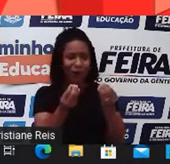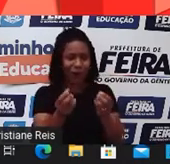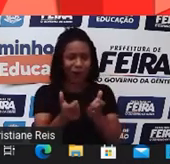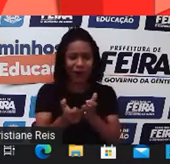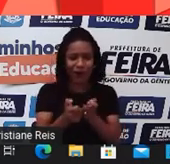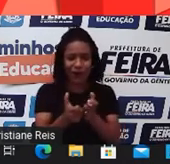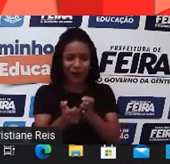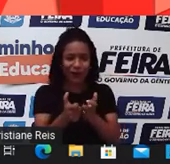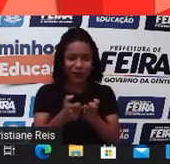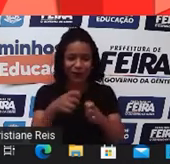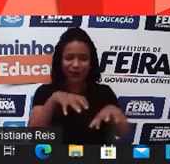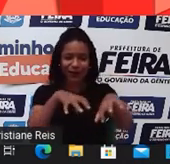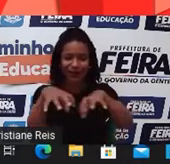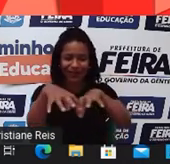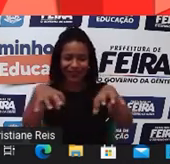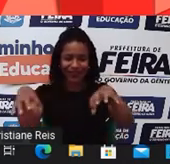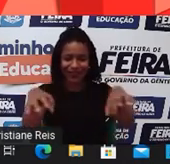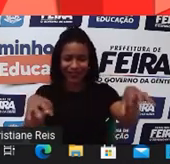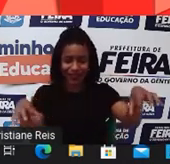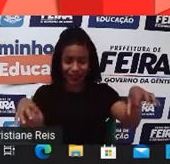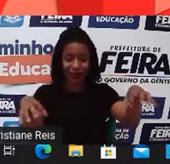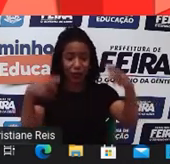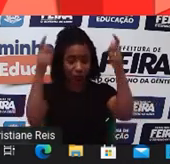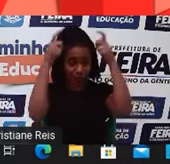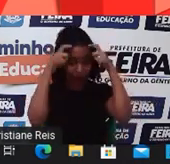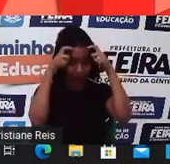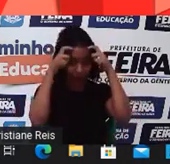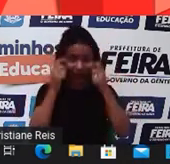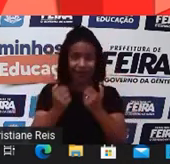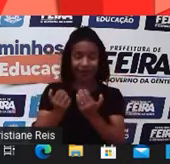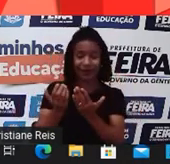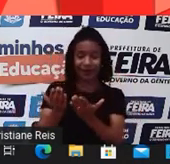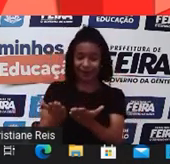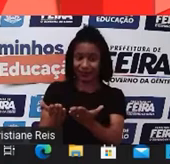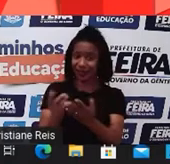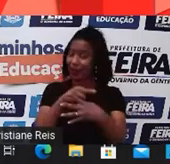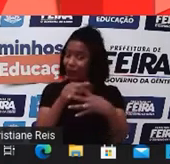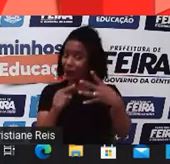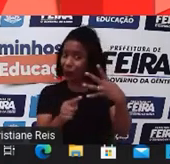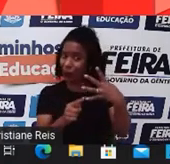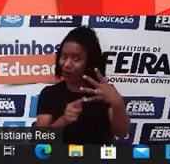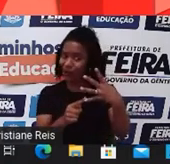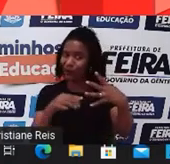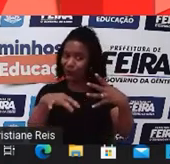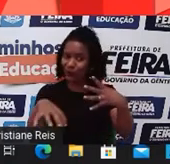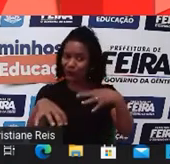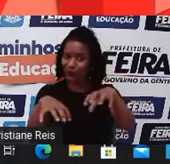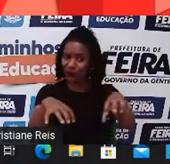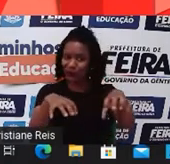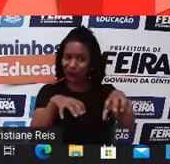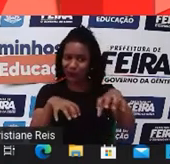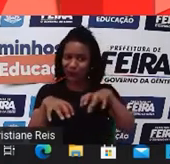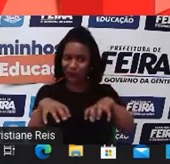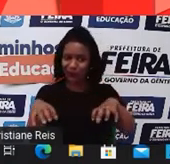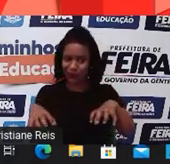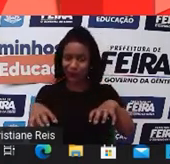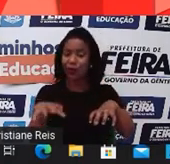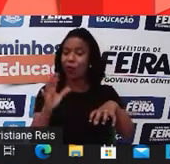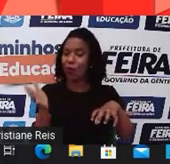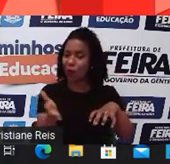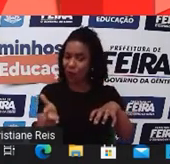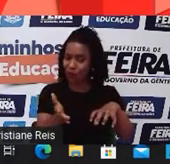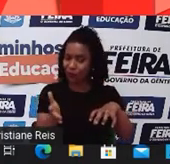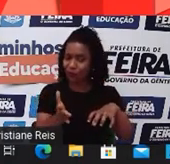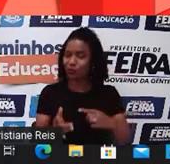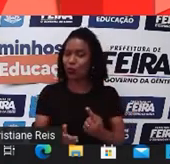denominado de Reality River. Lembre-se que são quatro reinos, mas hoje, neste momento, a gente só vai